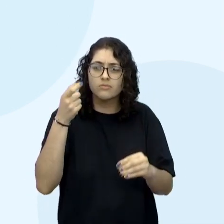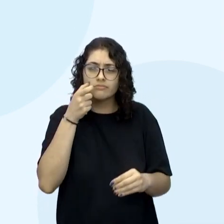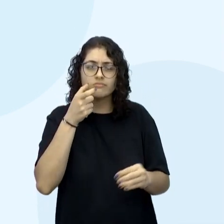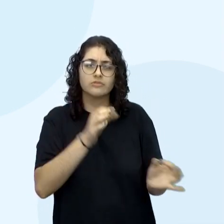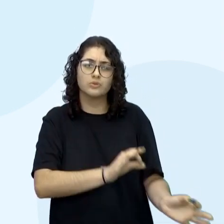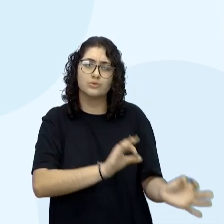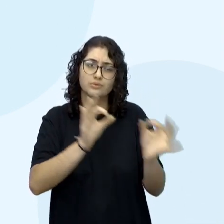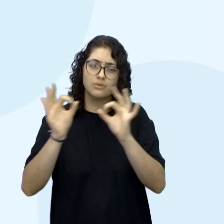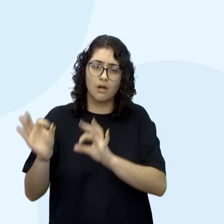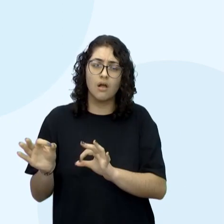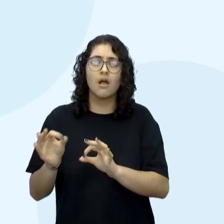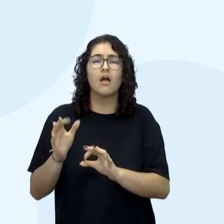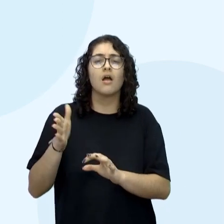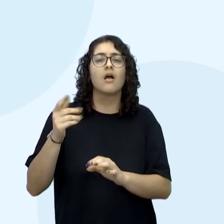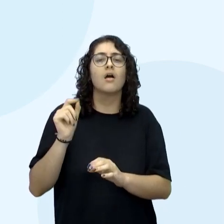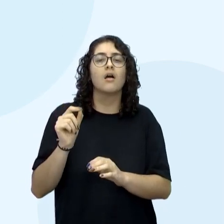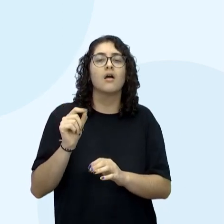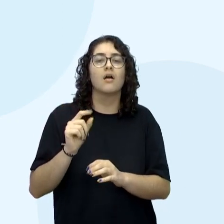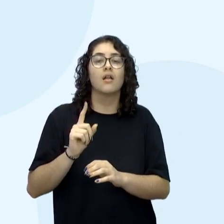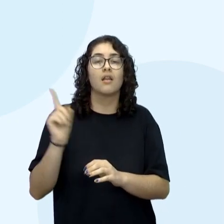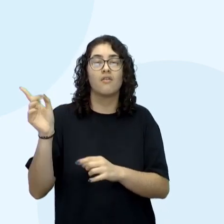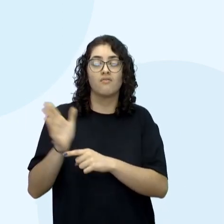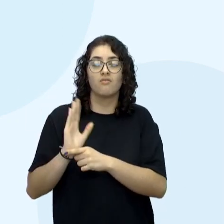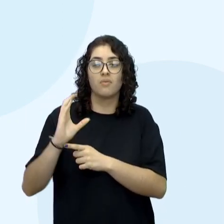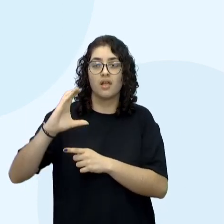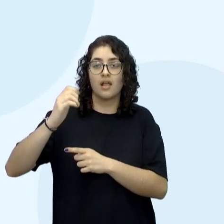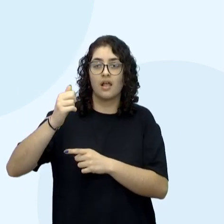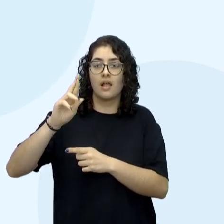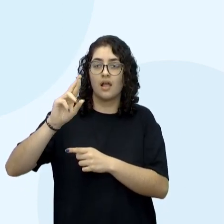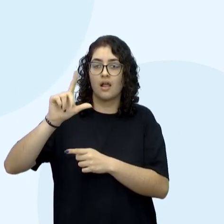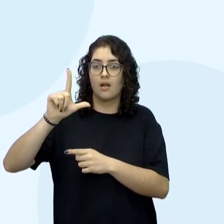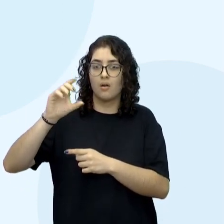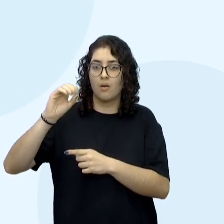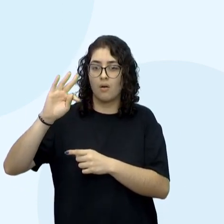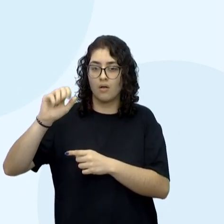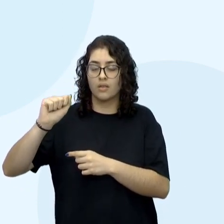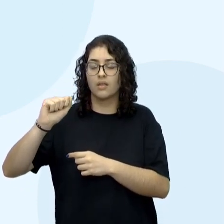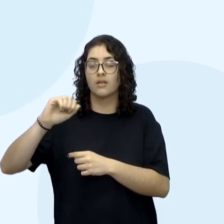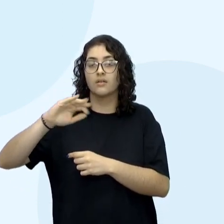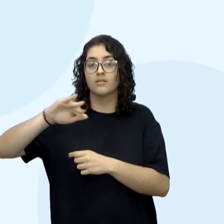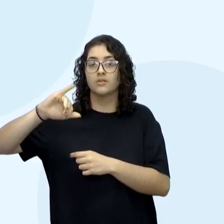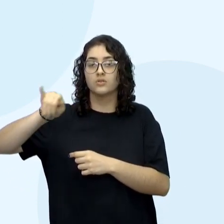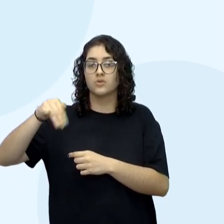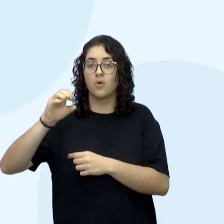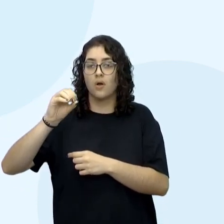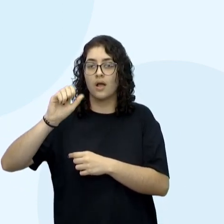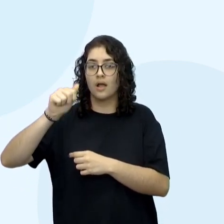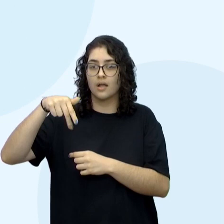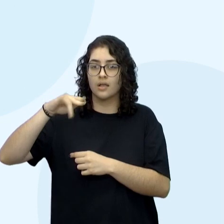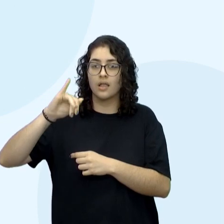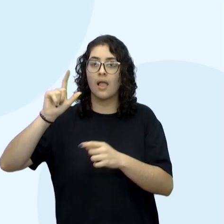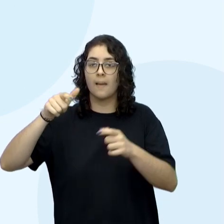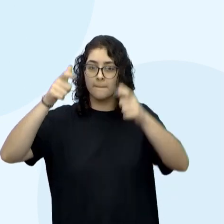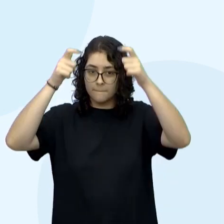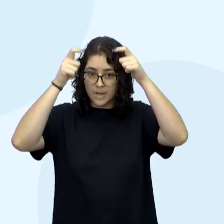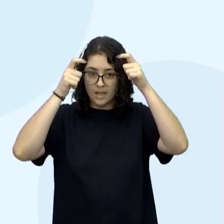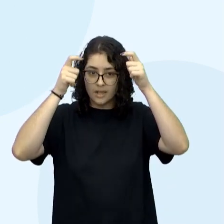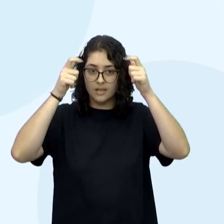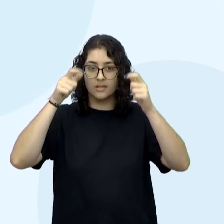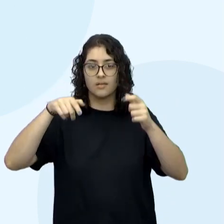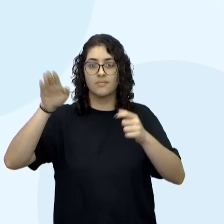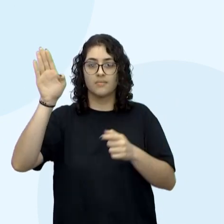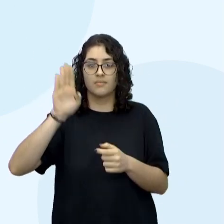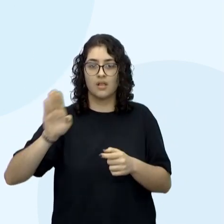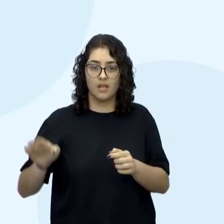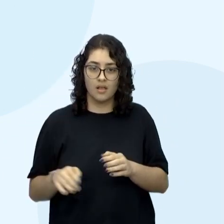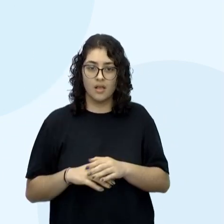que inicia este período é Carlota Joaquina, indicação para vocês assistirem, né? A Princesa do Brasil, de Carla Camurati, parcialmente